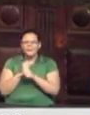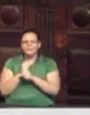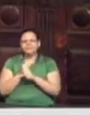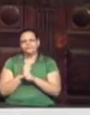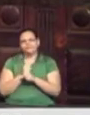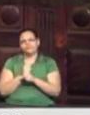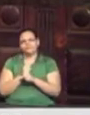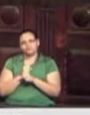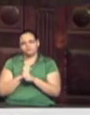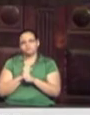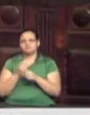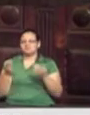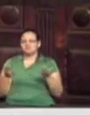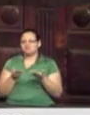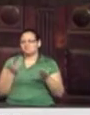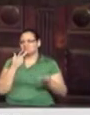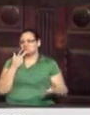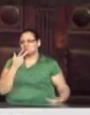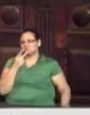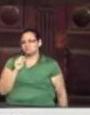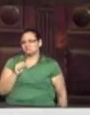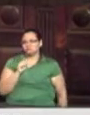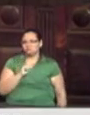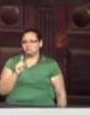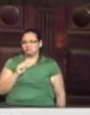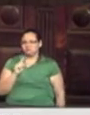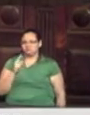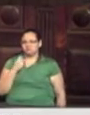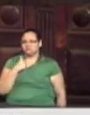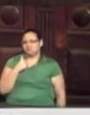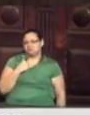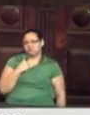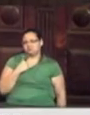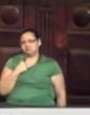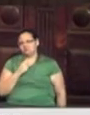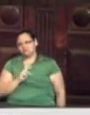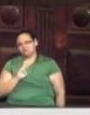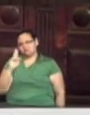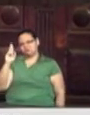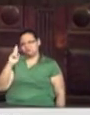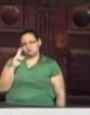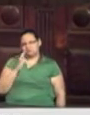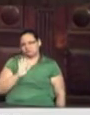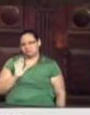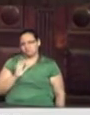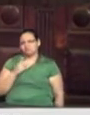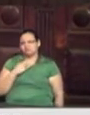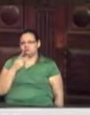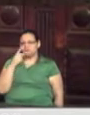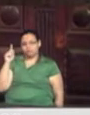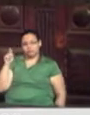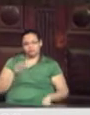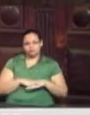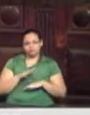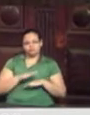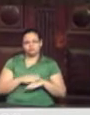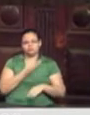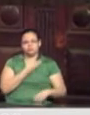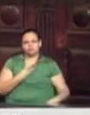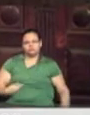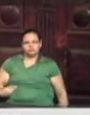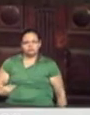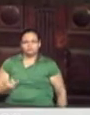Valdec, dizer que não me compete gerir, dizendo o governador, recursos